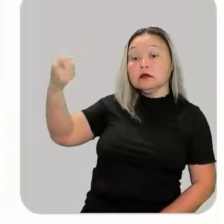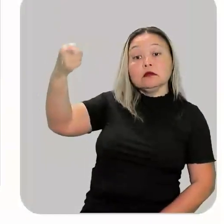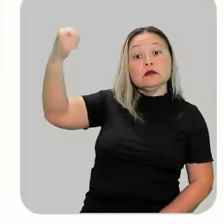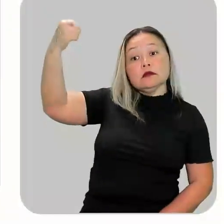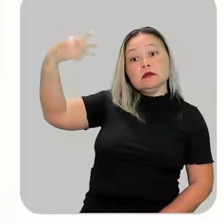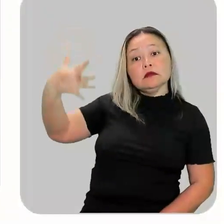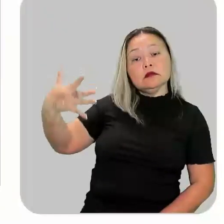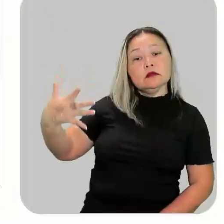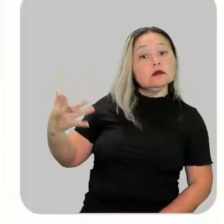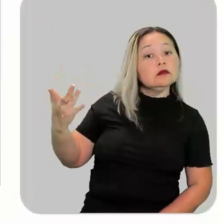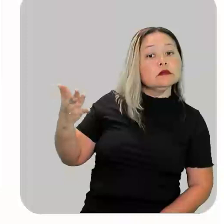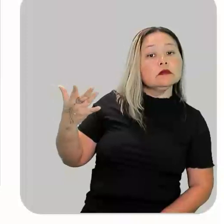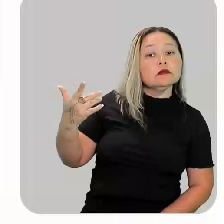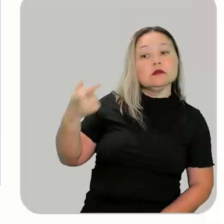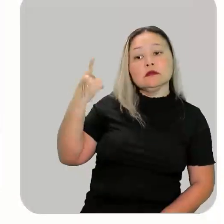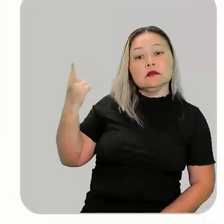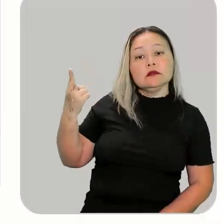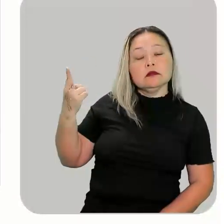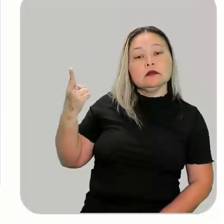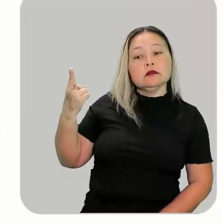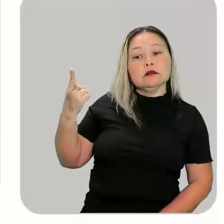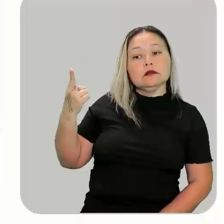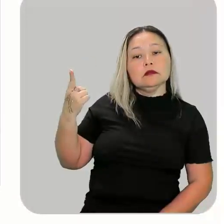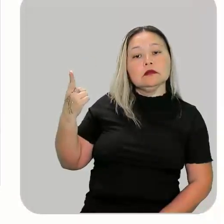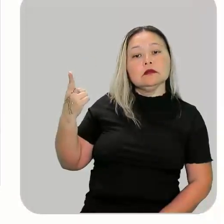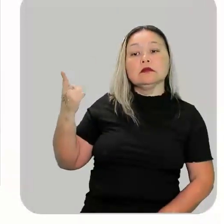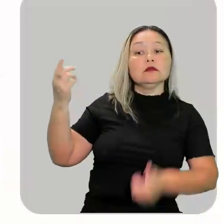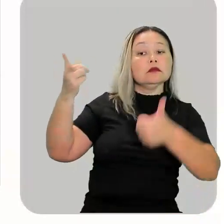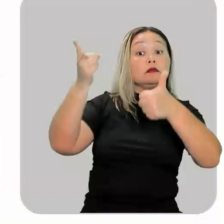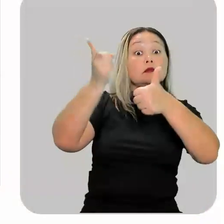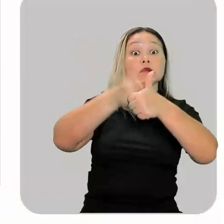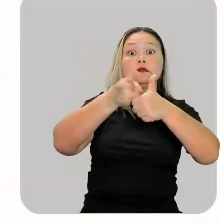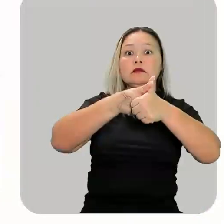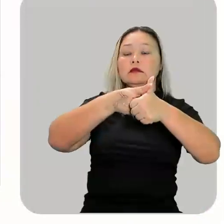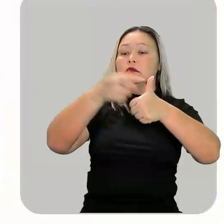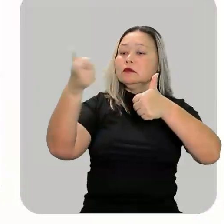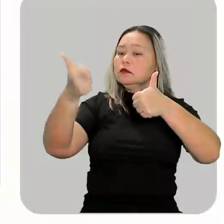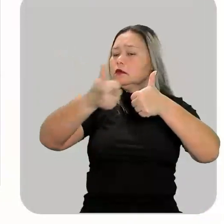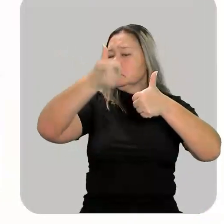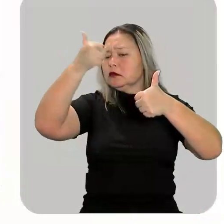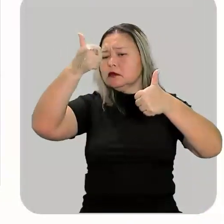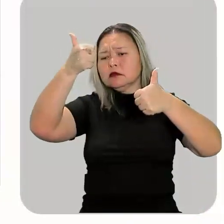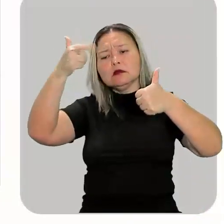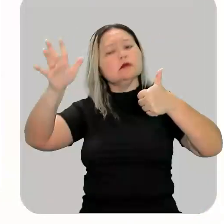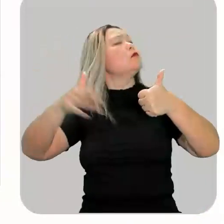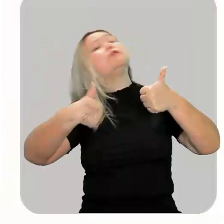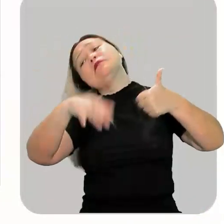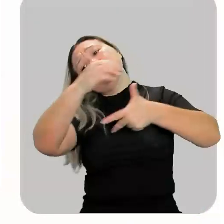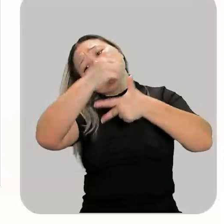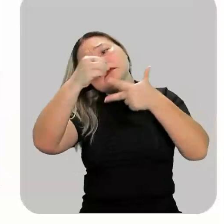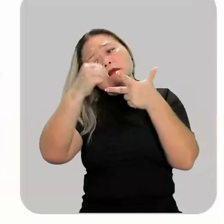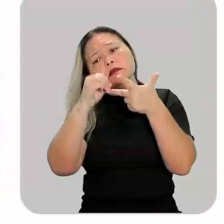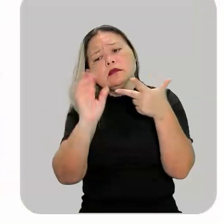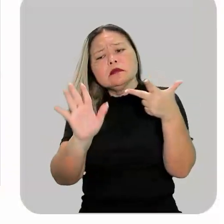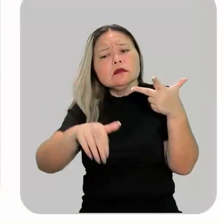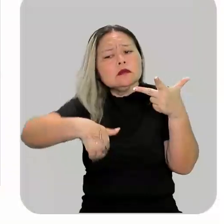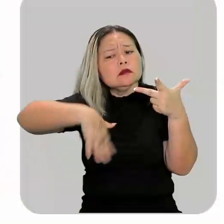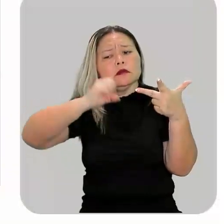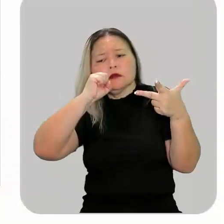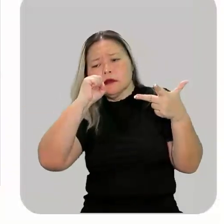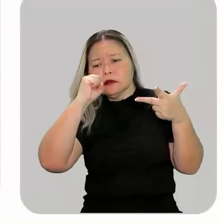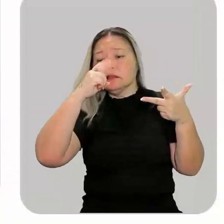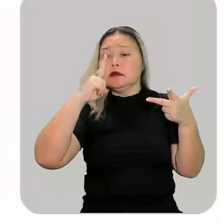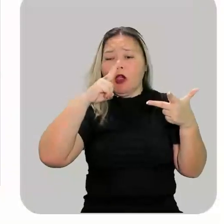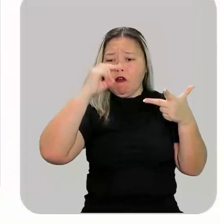esses assuntos. Vamos olhar. Olha lá. Primeiro, os assuntos assim que dominam o Enem de maneira,